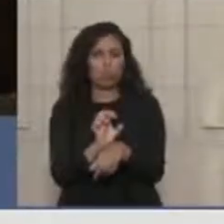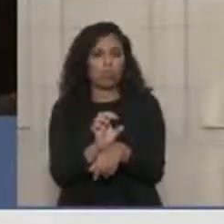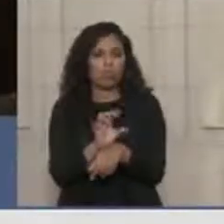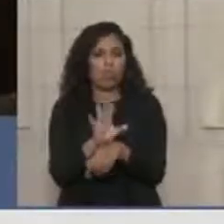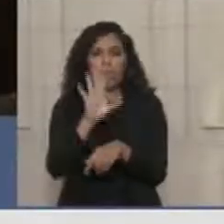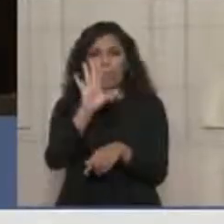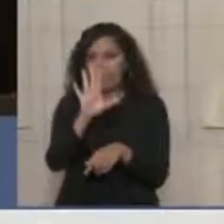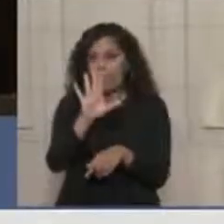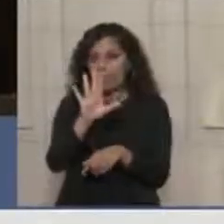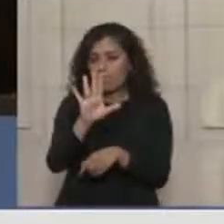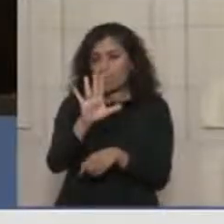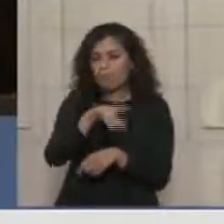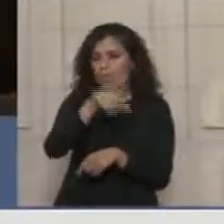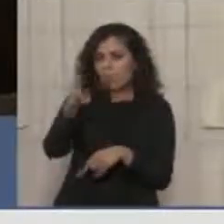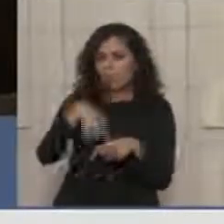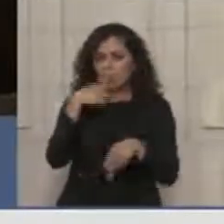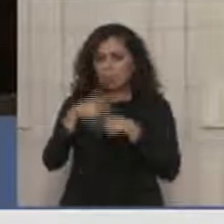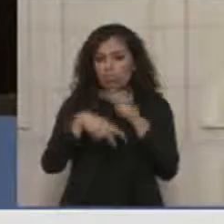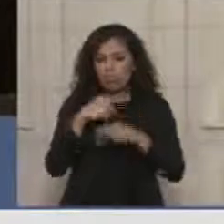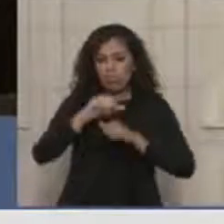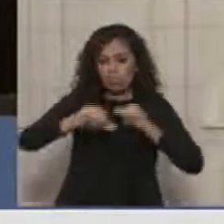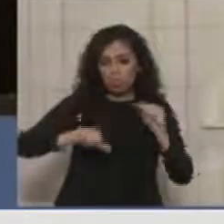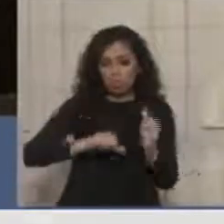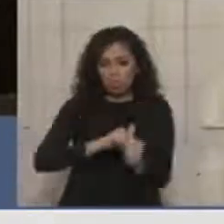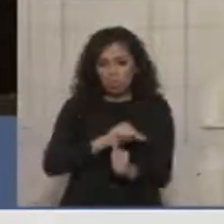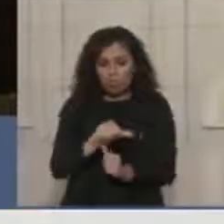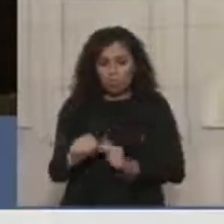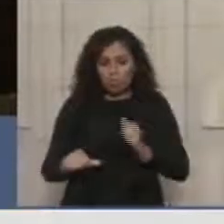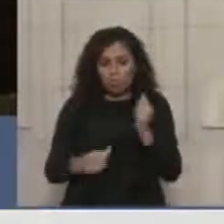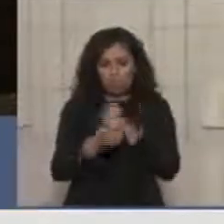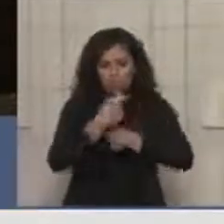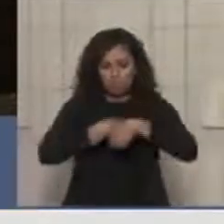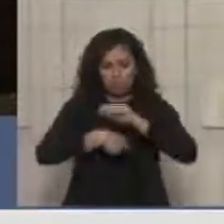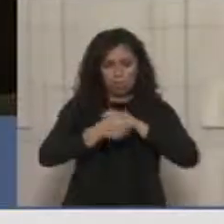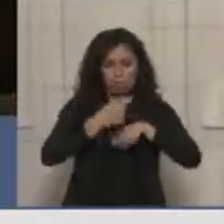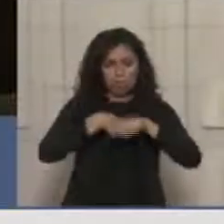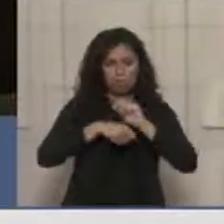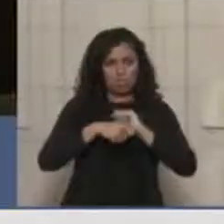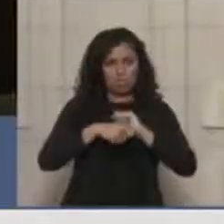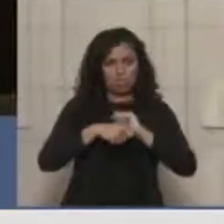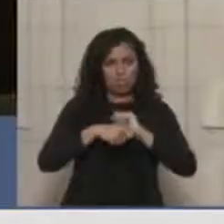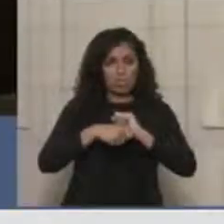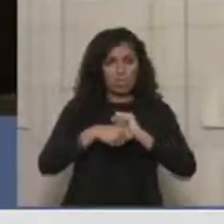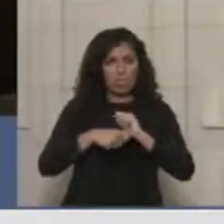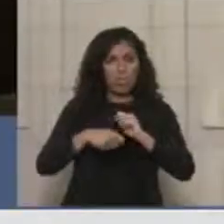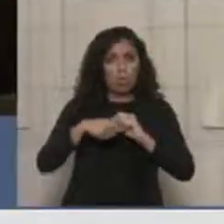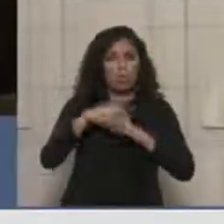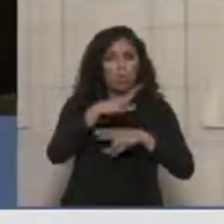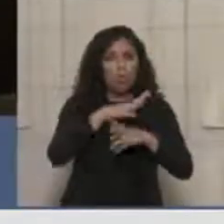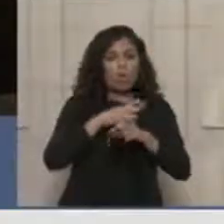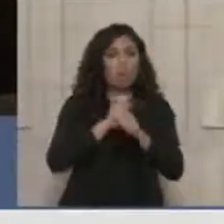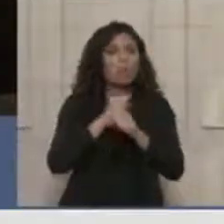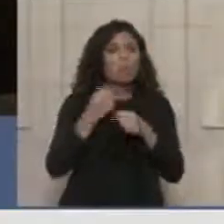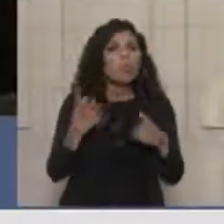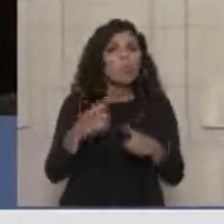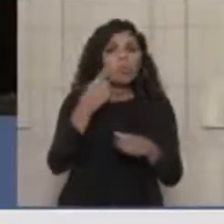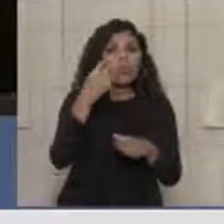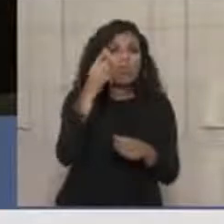colocam a culpa numa falta de transição administrativa, passado quase um ano de gestão,